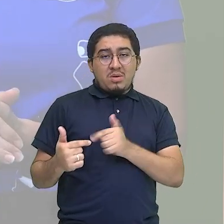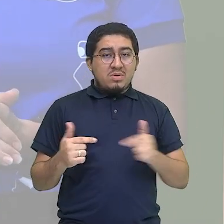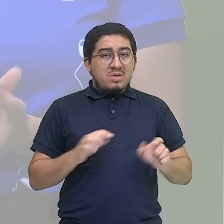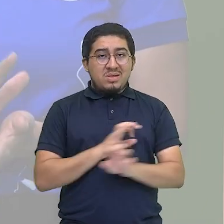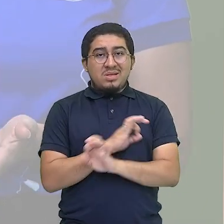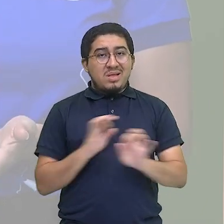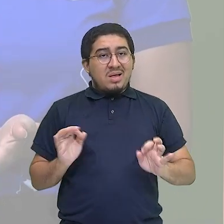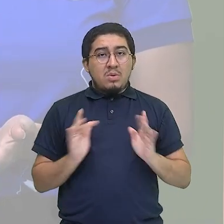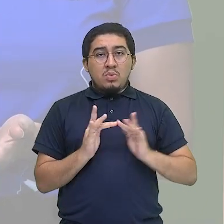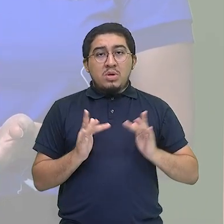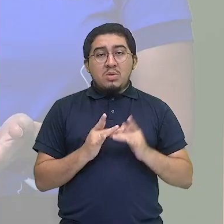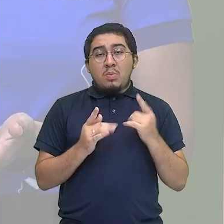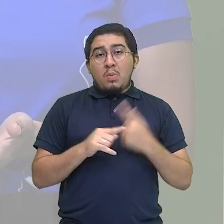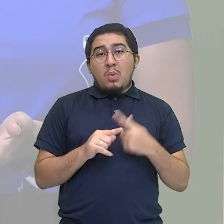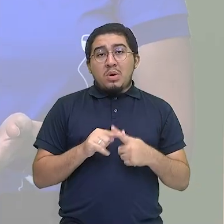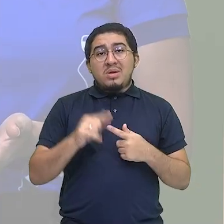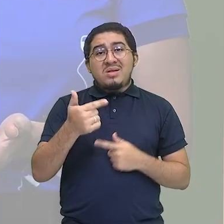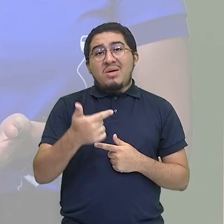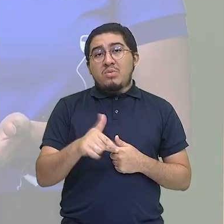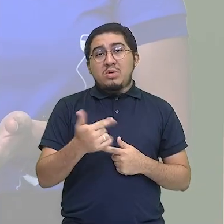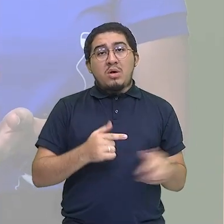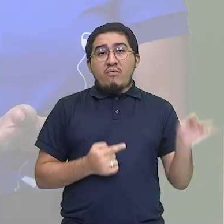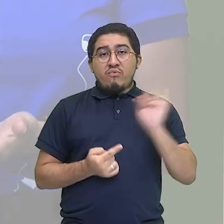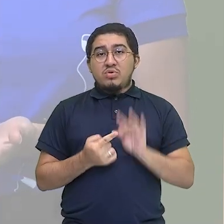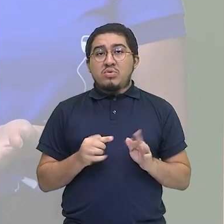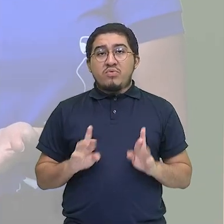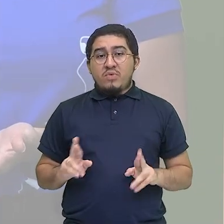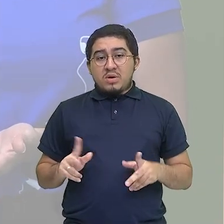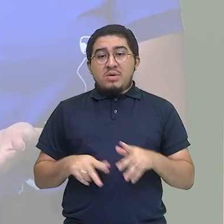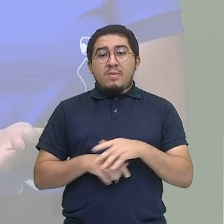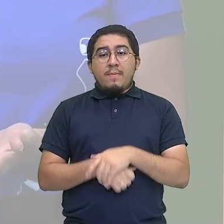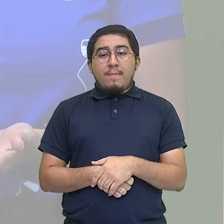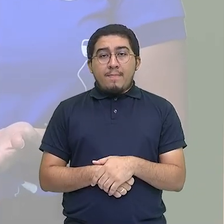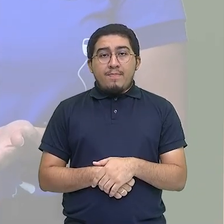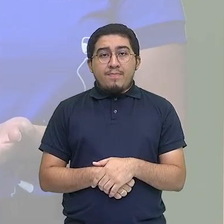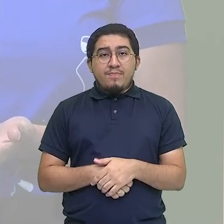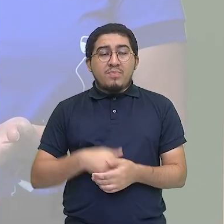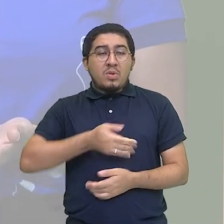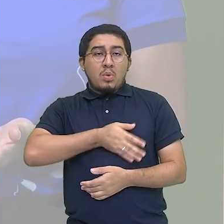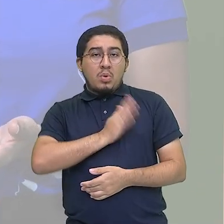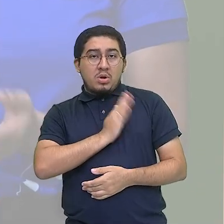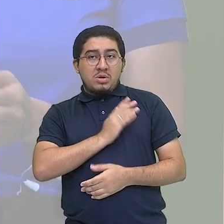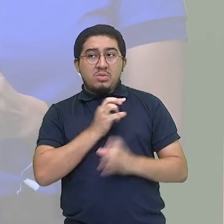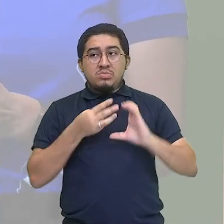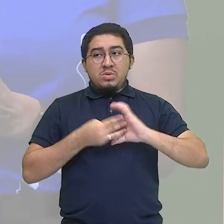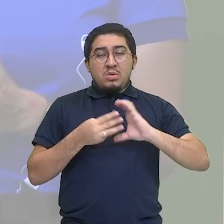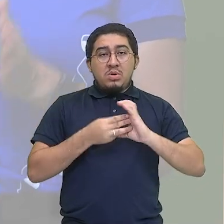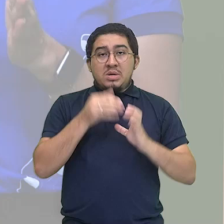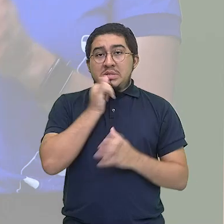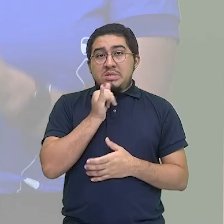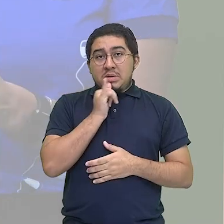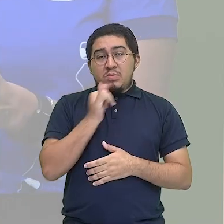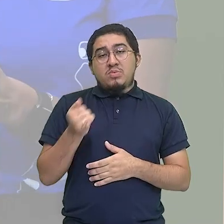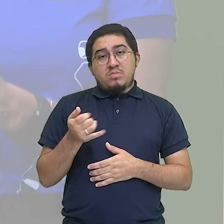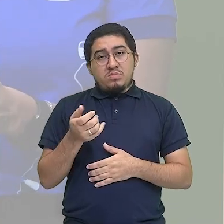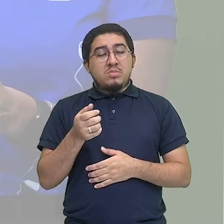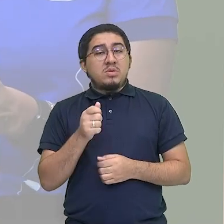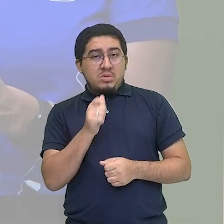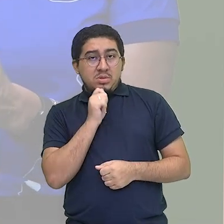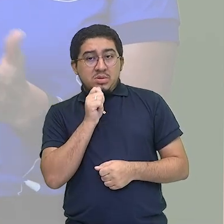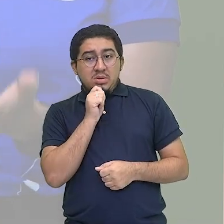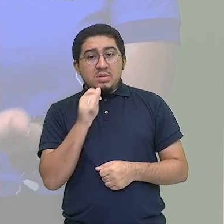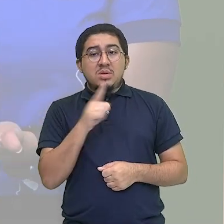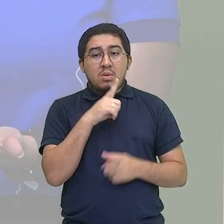acesso. Por quê? Porque ele não vai desempenhar aquelas funções. Já uma célula do coração, a célula do coração, apesar dela possuir o